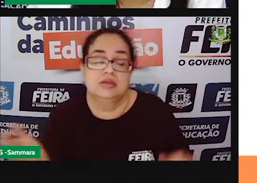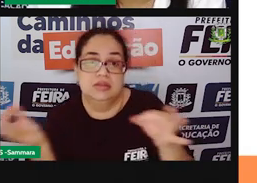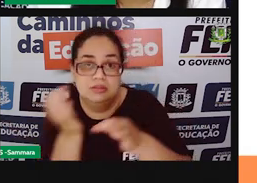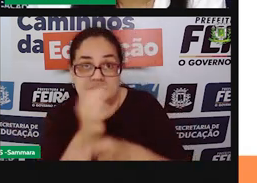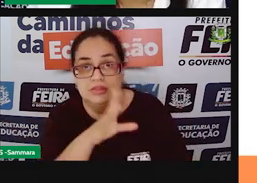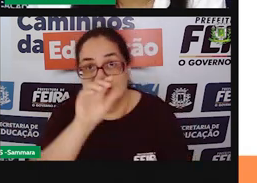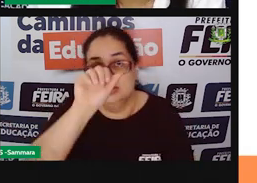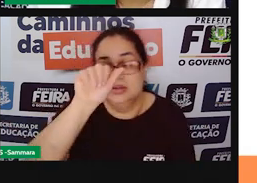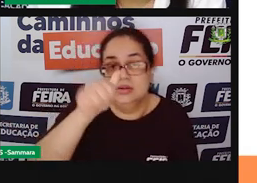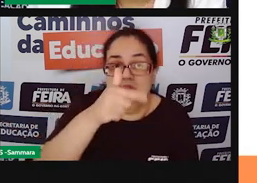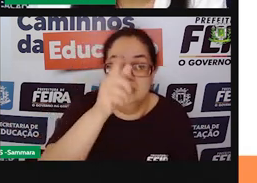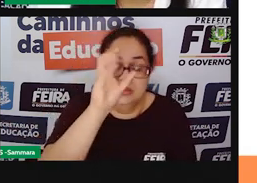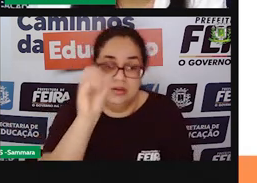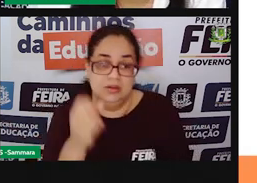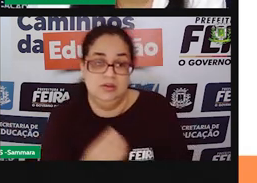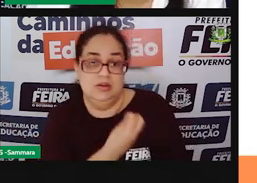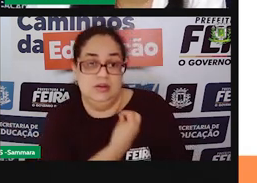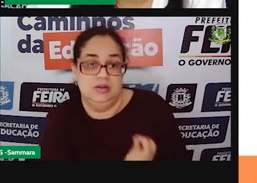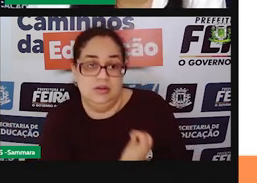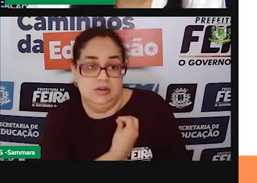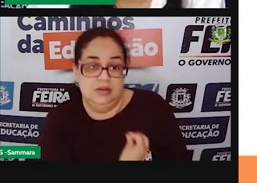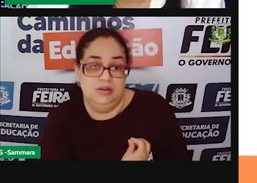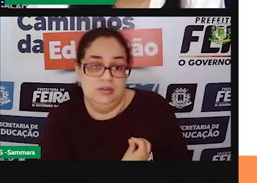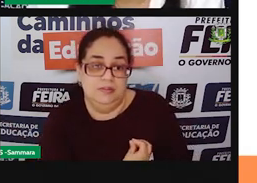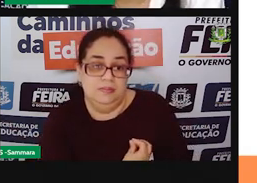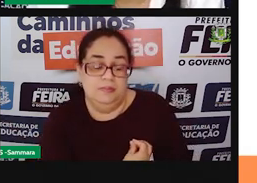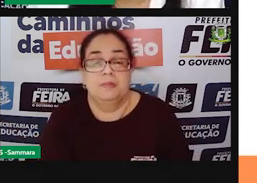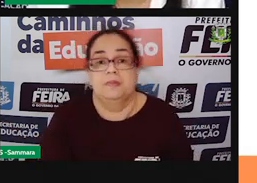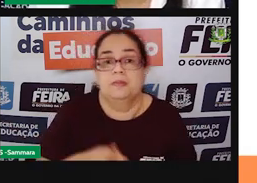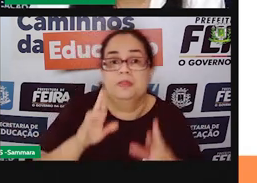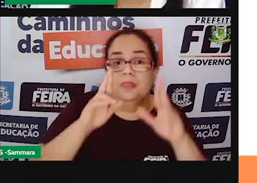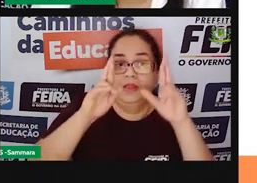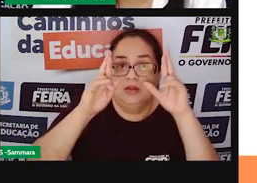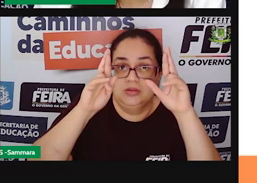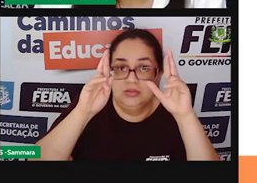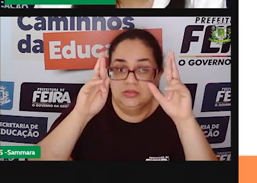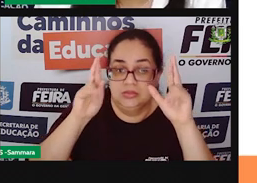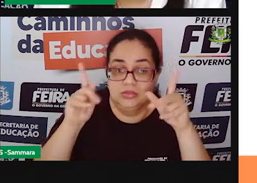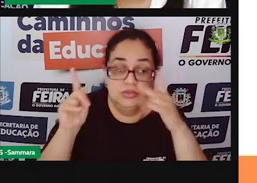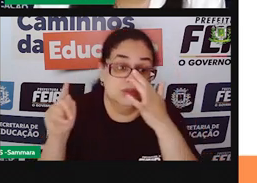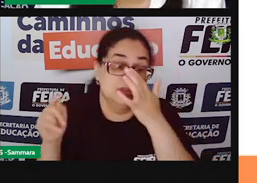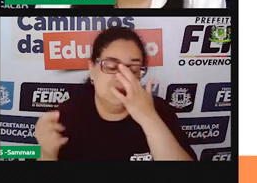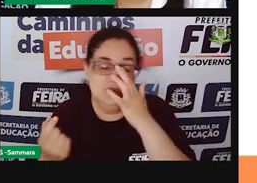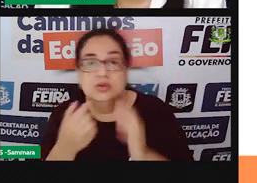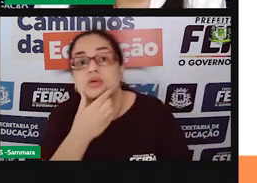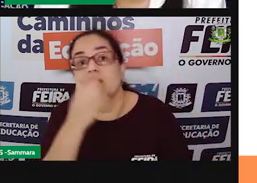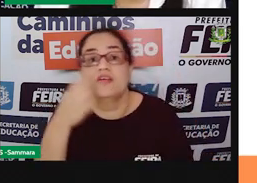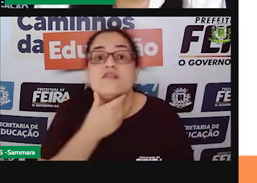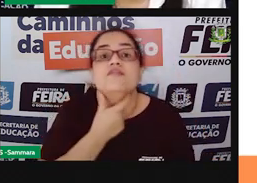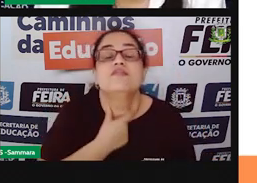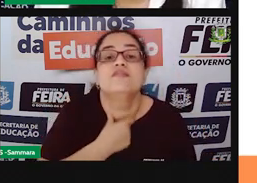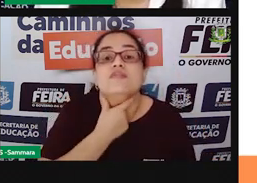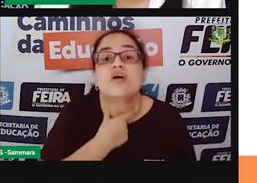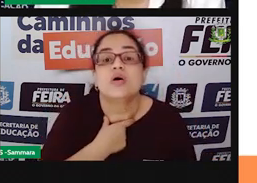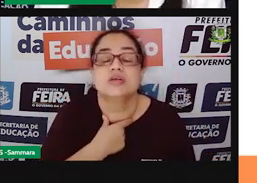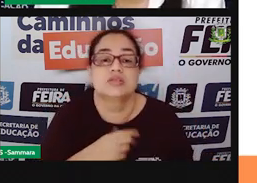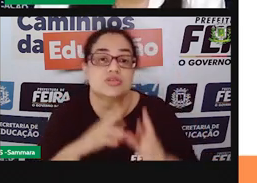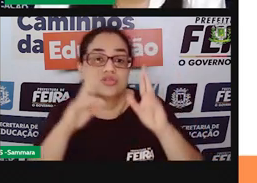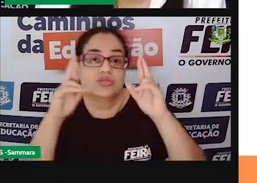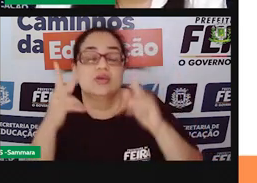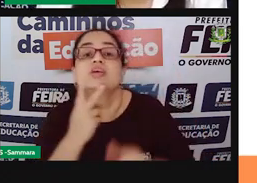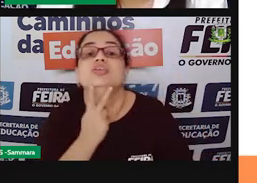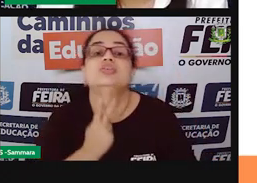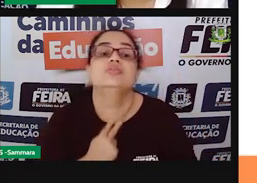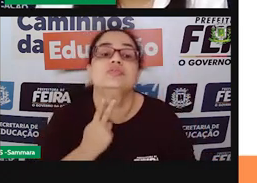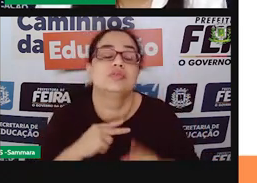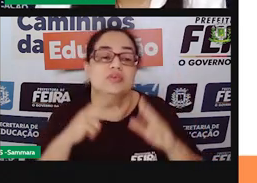ão aparece. Então, existe aí essa diferença, né, na entonação, porque aí a forma como a